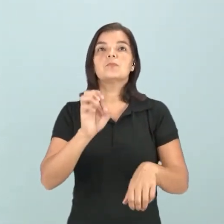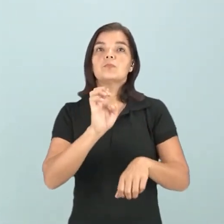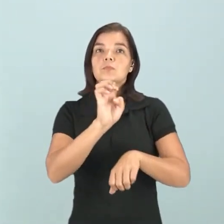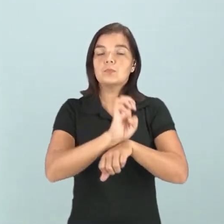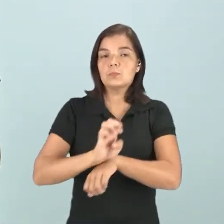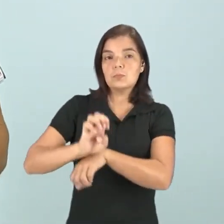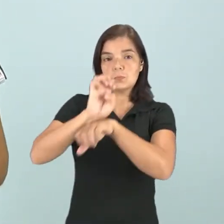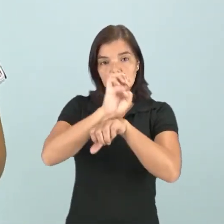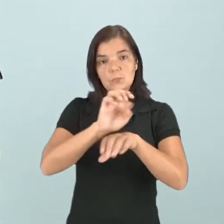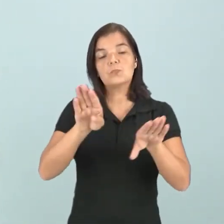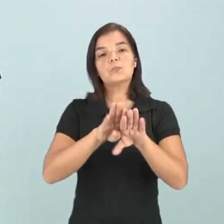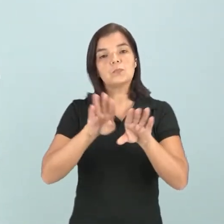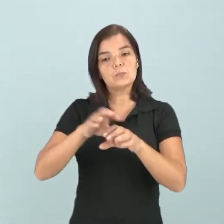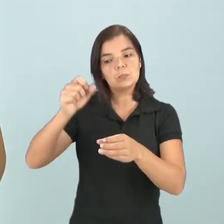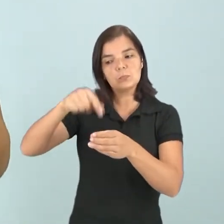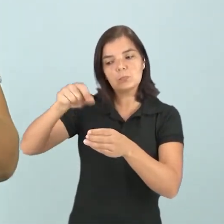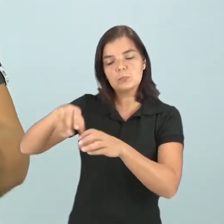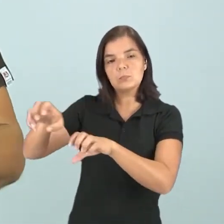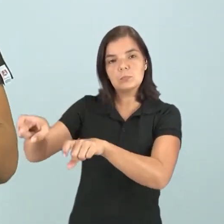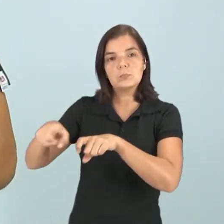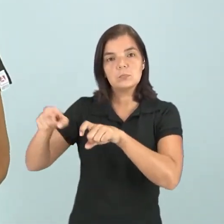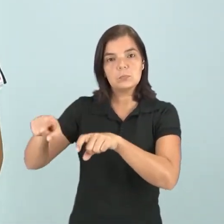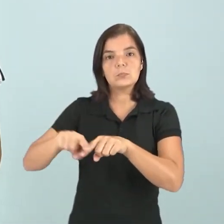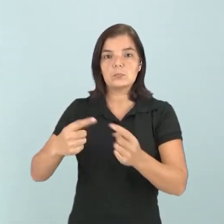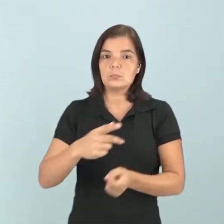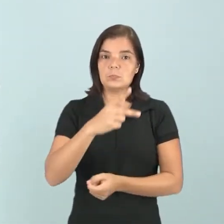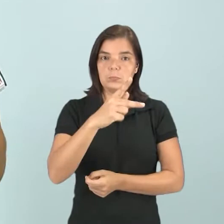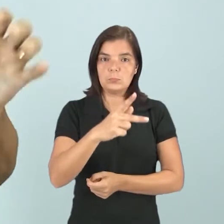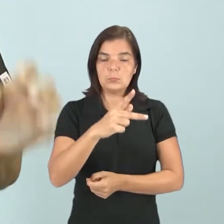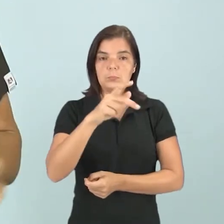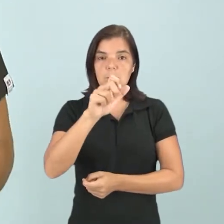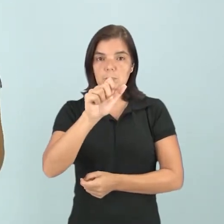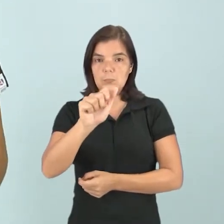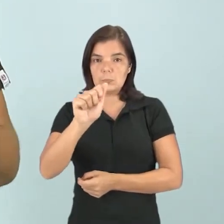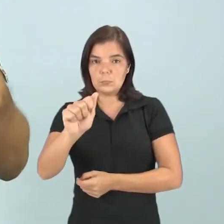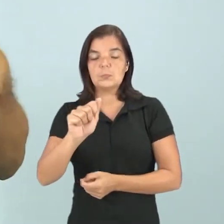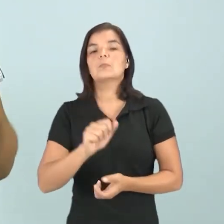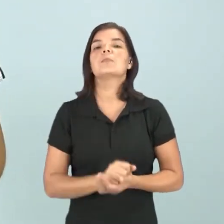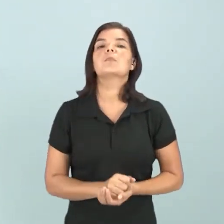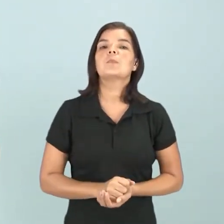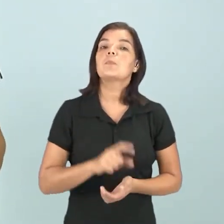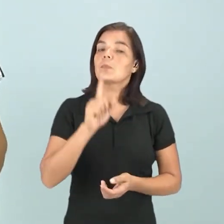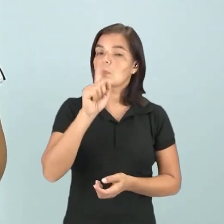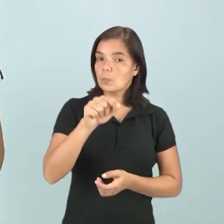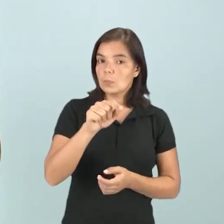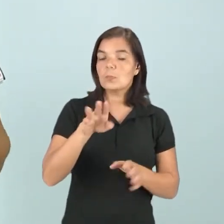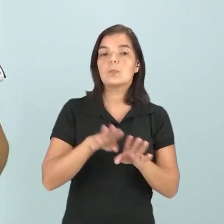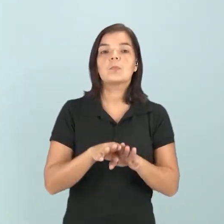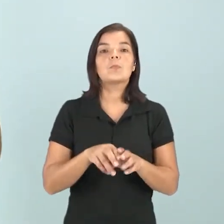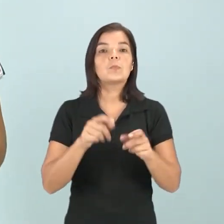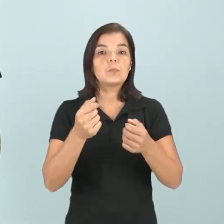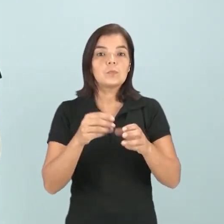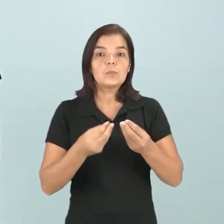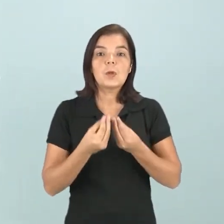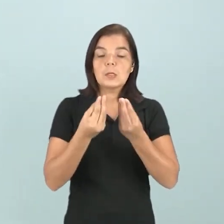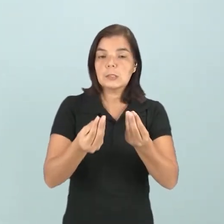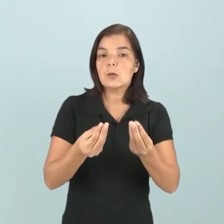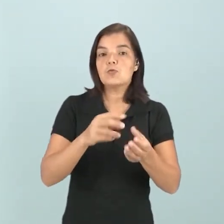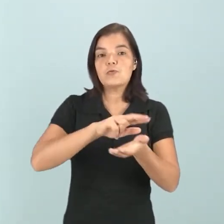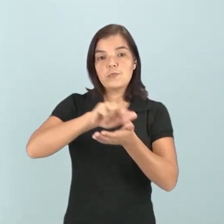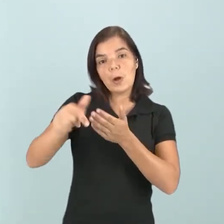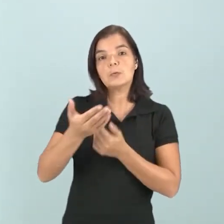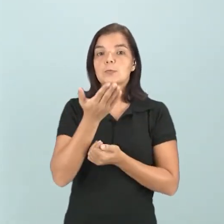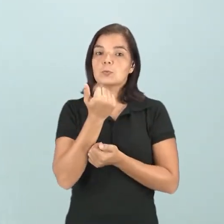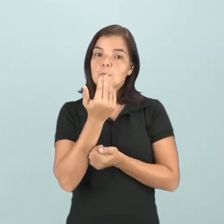um programa da agricultura familiar chamado PAA. O que é isso, professor? PAA é um programa de aquisição de alimentos, né?